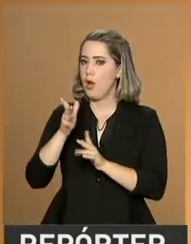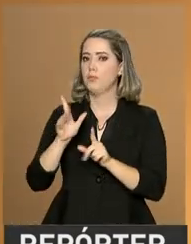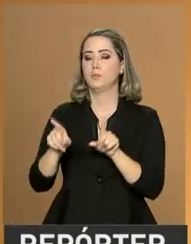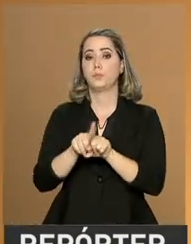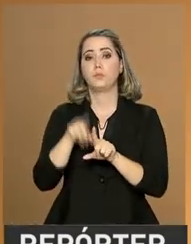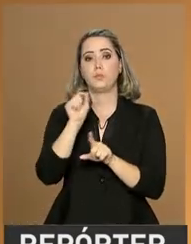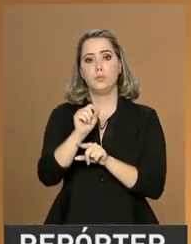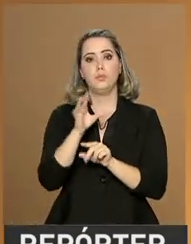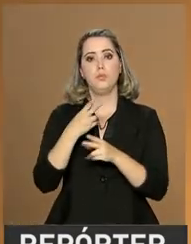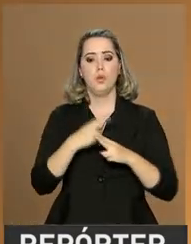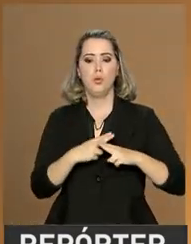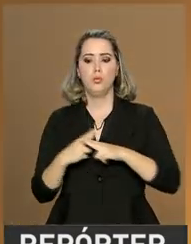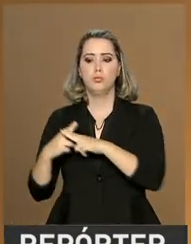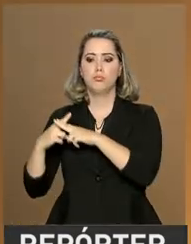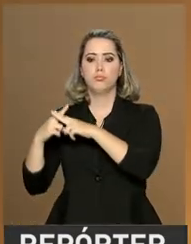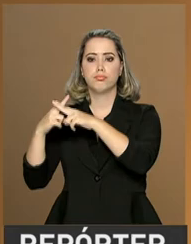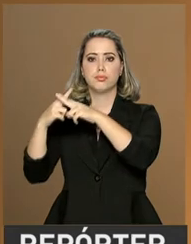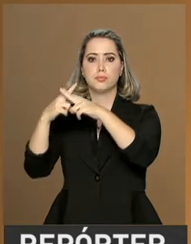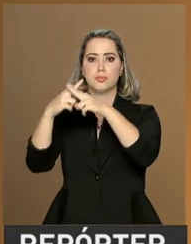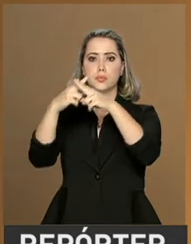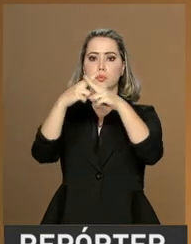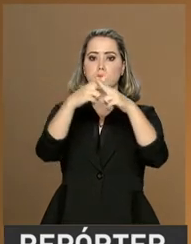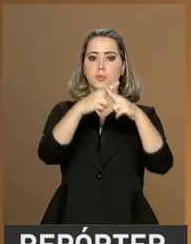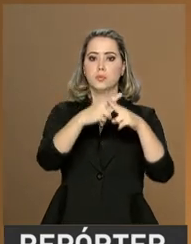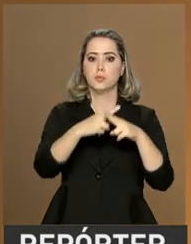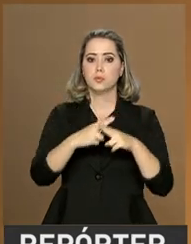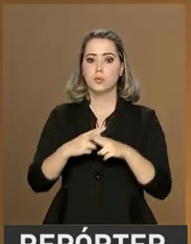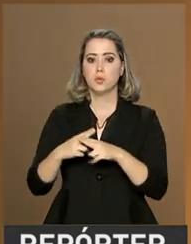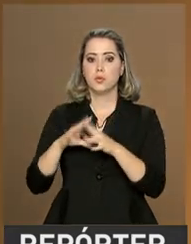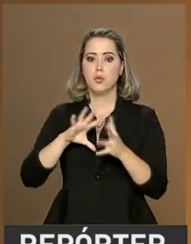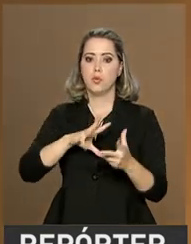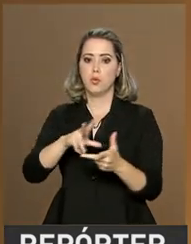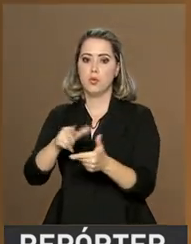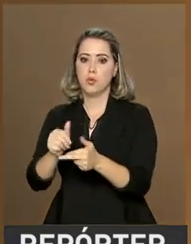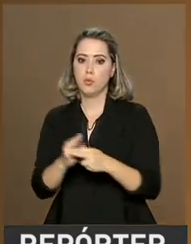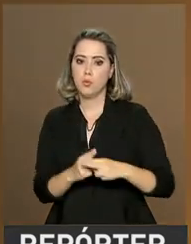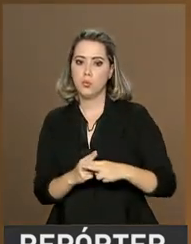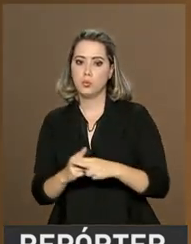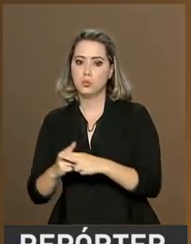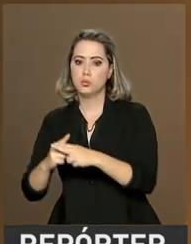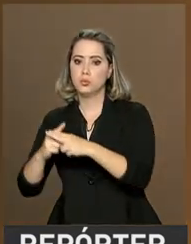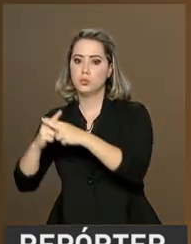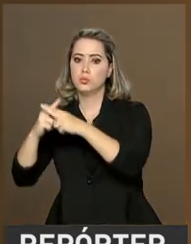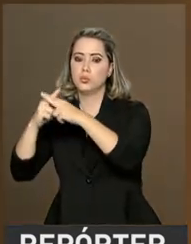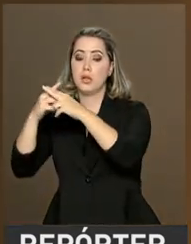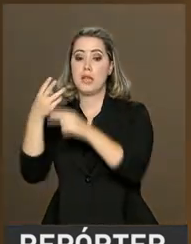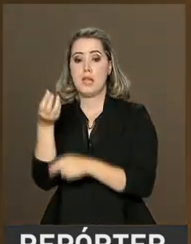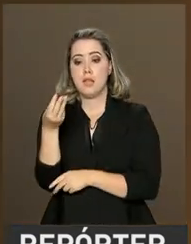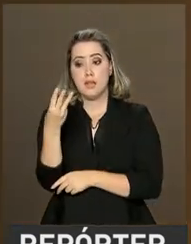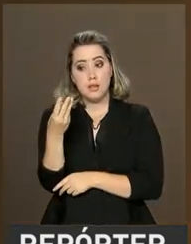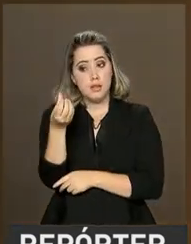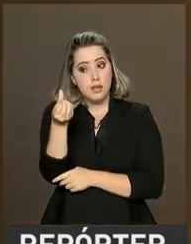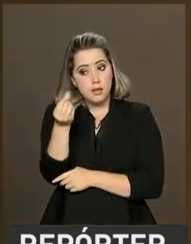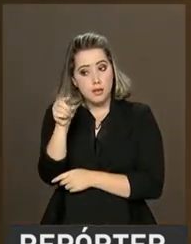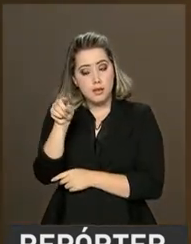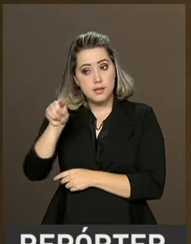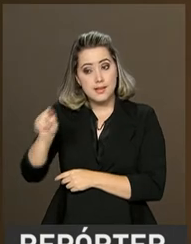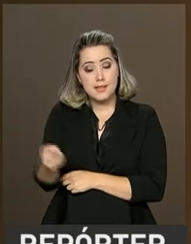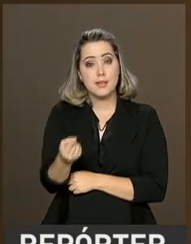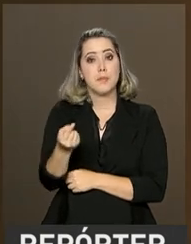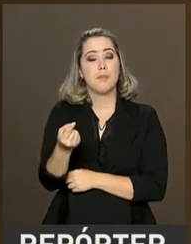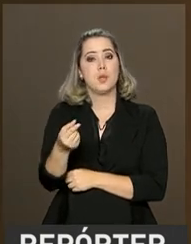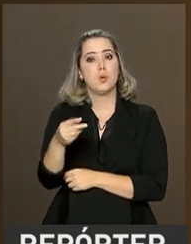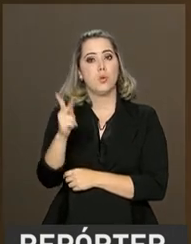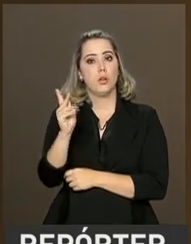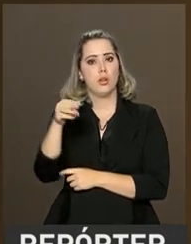processo de posicionamento orbital que é a 36 mil quilômetros de altitude em relação à superfície da terra